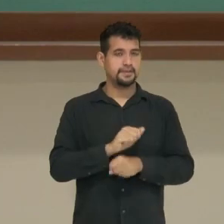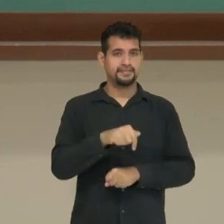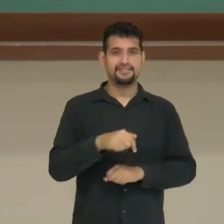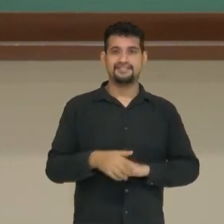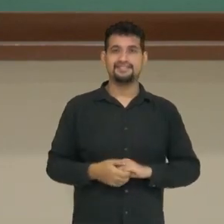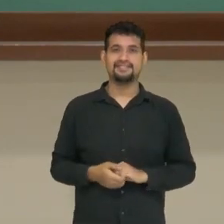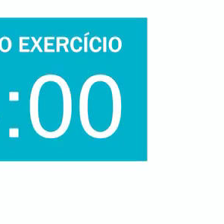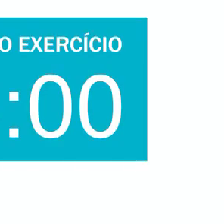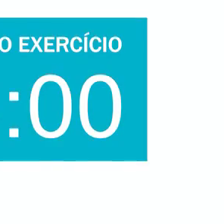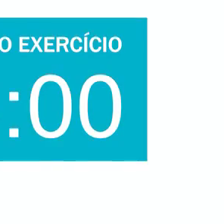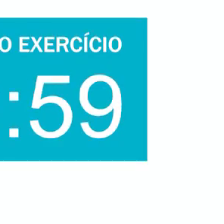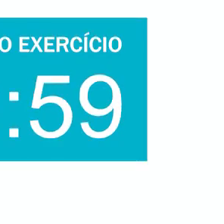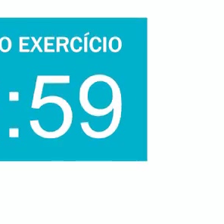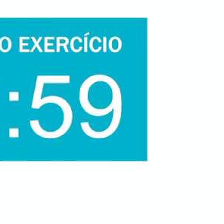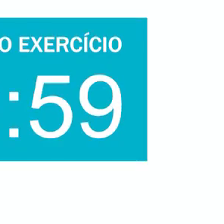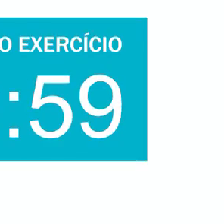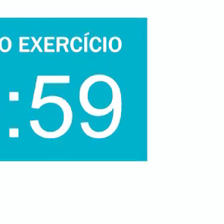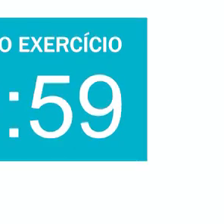aqui.